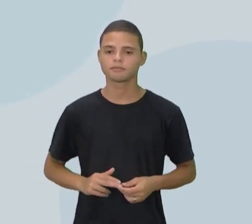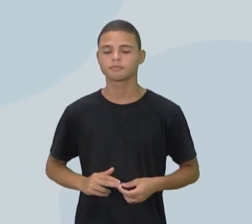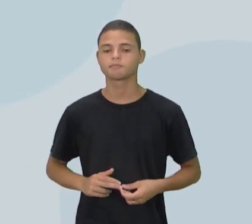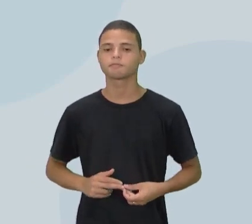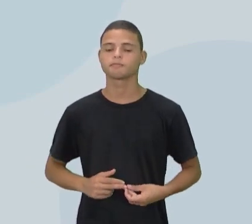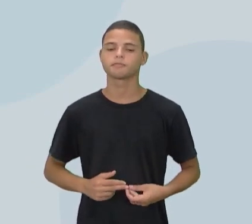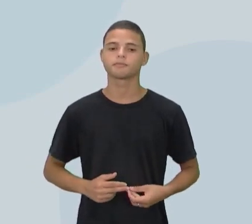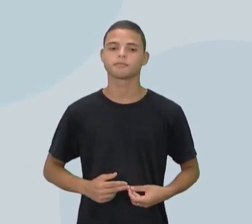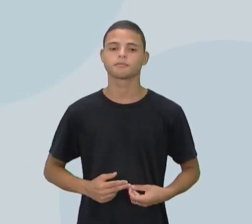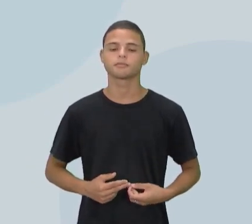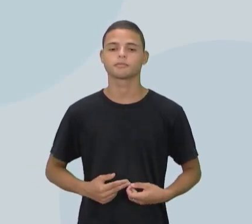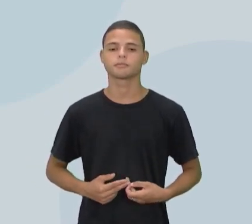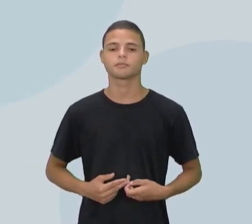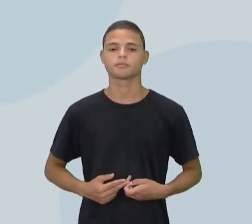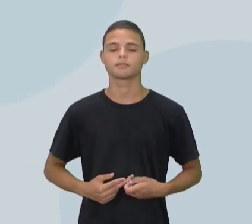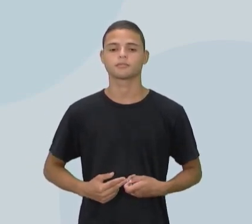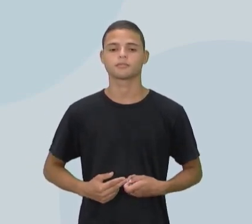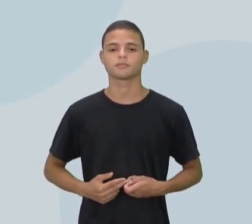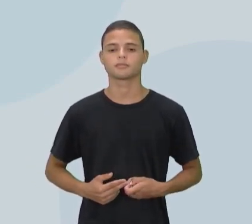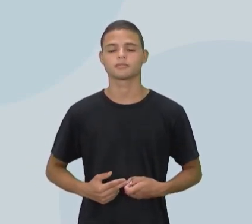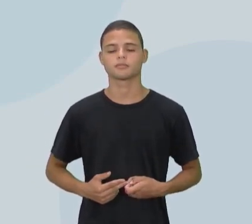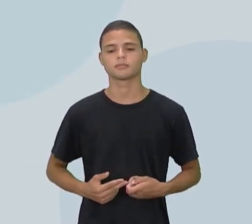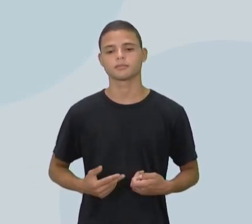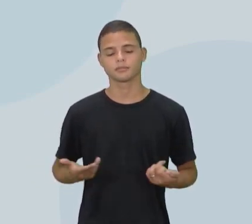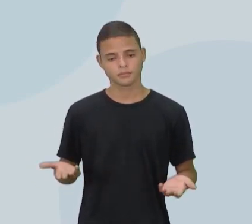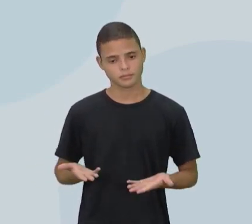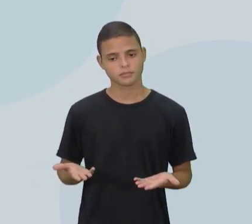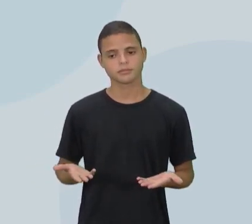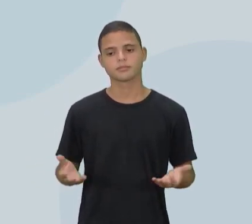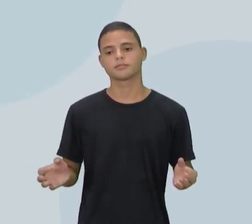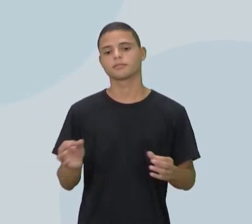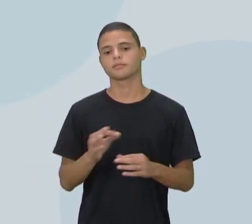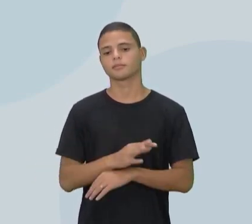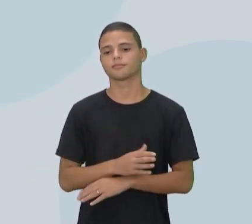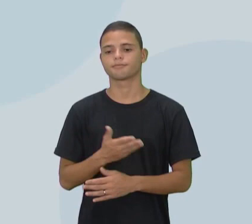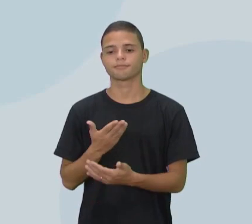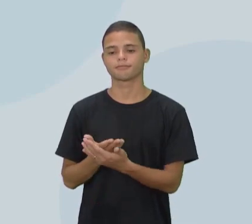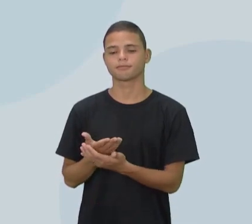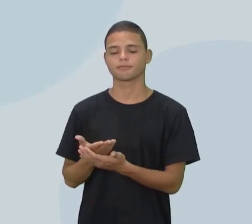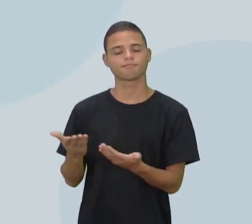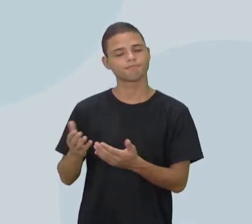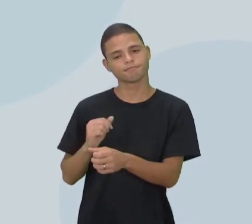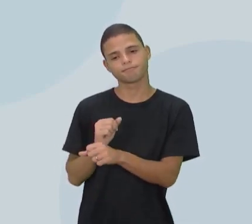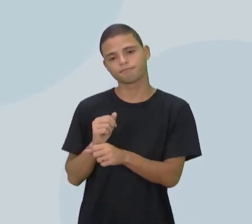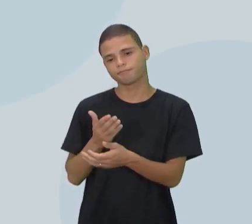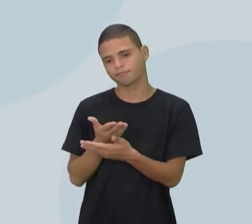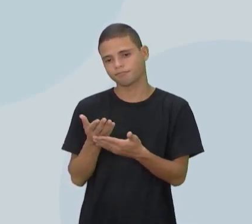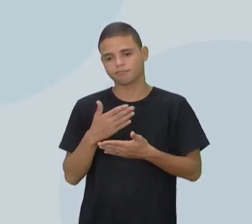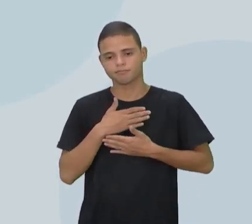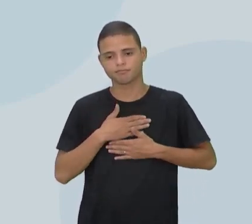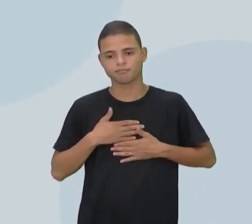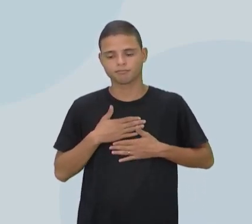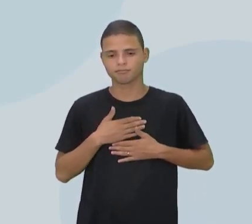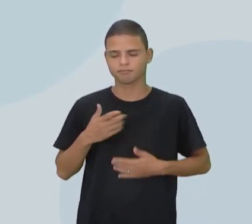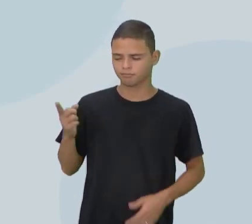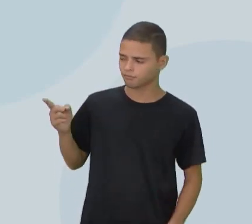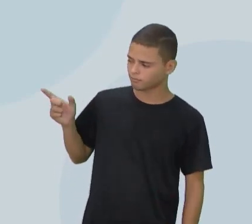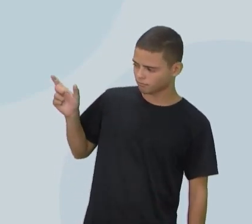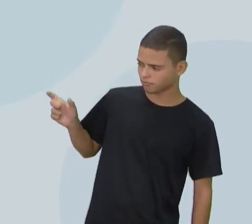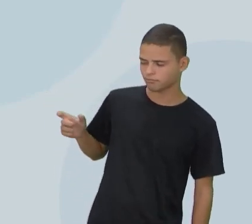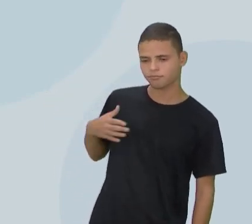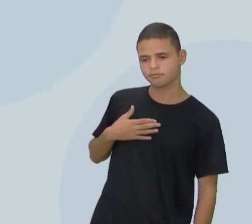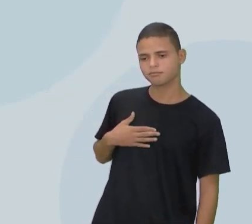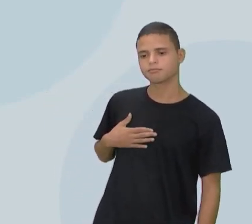nenhum. E assim, professor, a gente conclui a nossa aula de hoje, né? Eu espero que vocês, estudantes, tenham gostado. Você gostou, professora, do